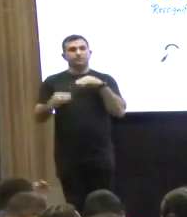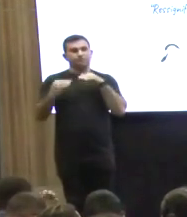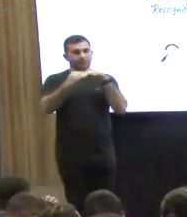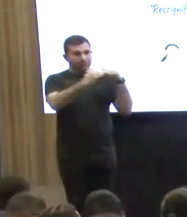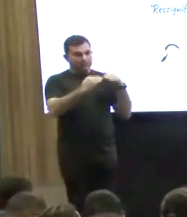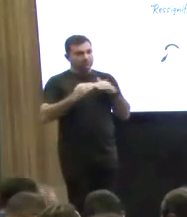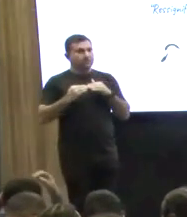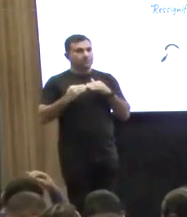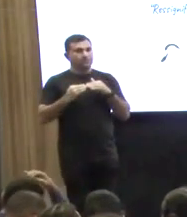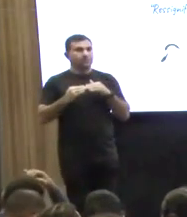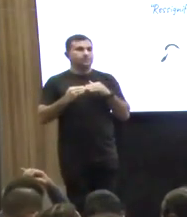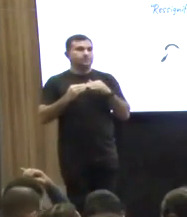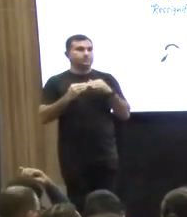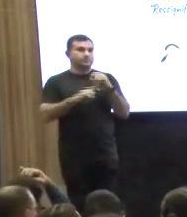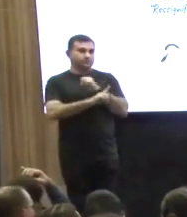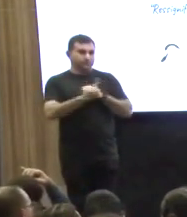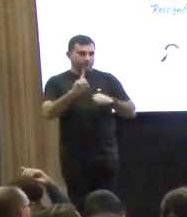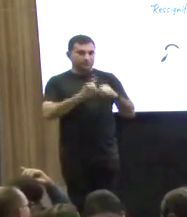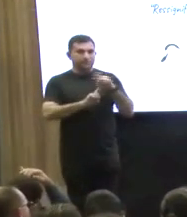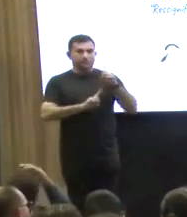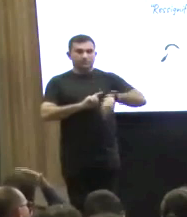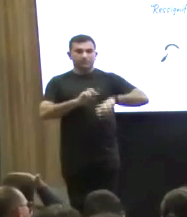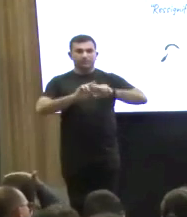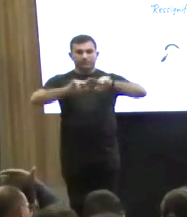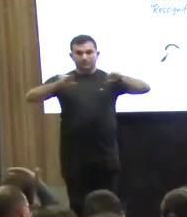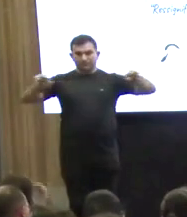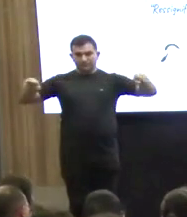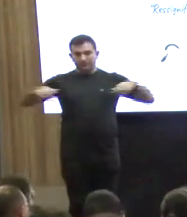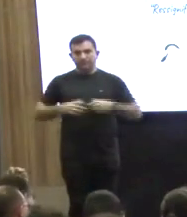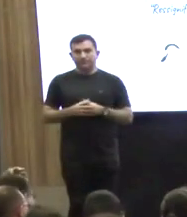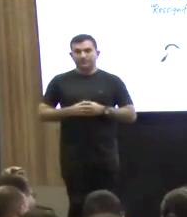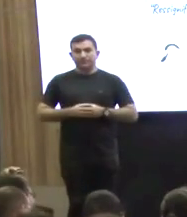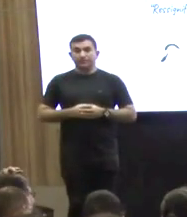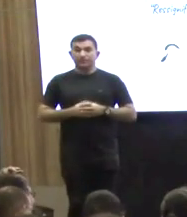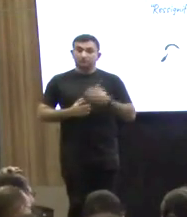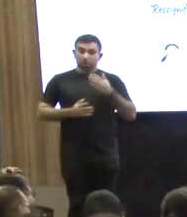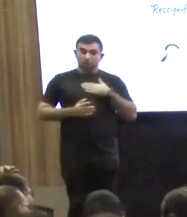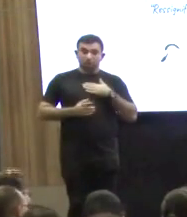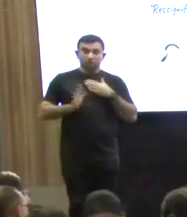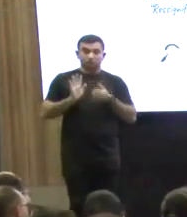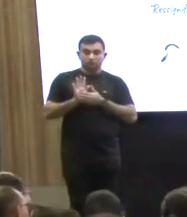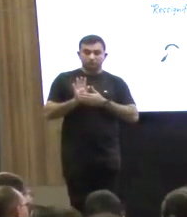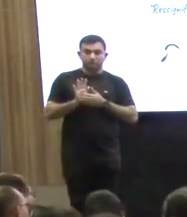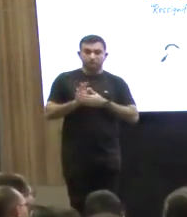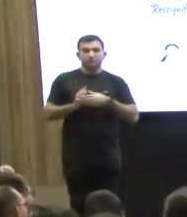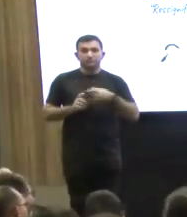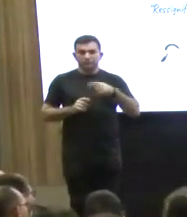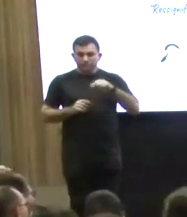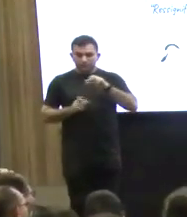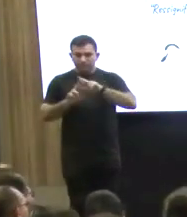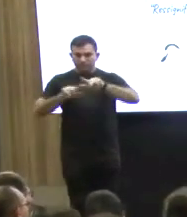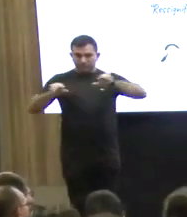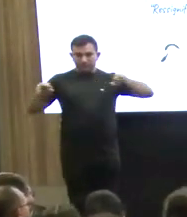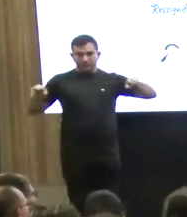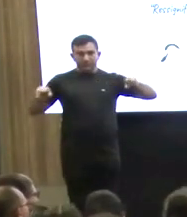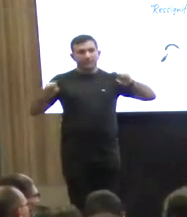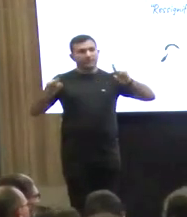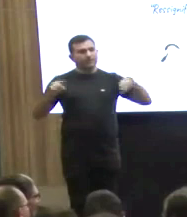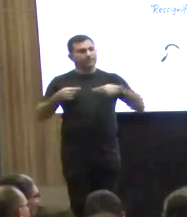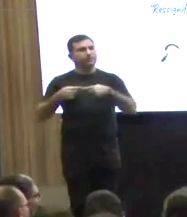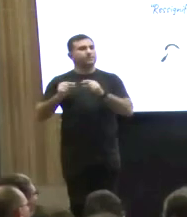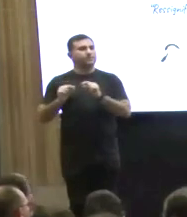são as diferenças, né? Então, a diversidade, na minha perspectiva, ela caminha dessa mesma forma.